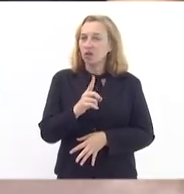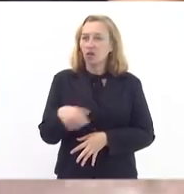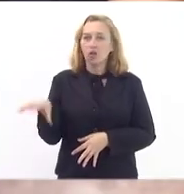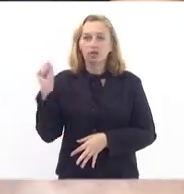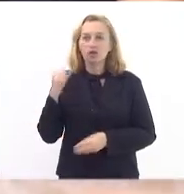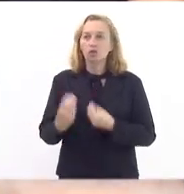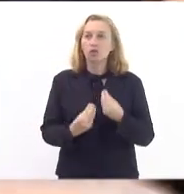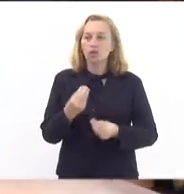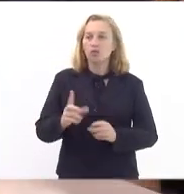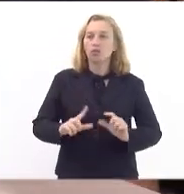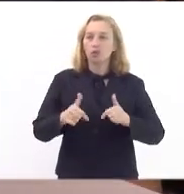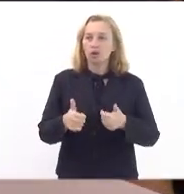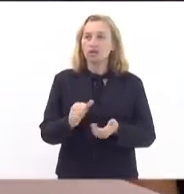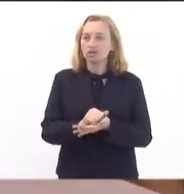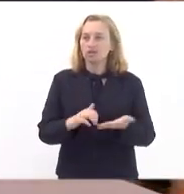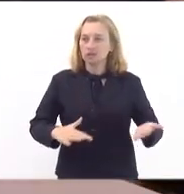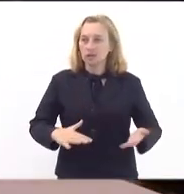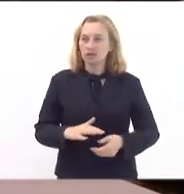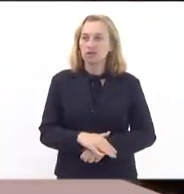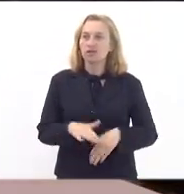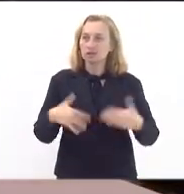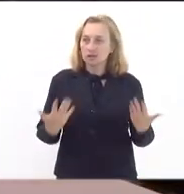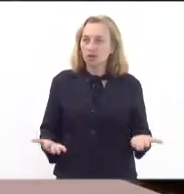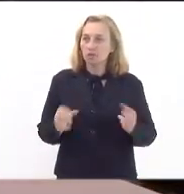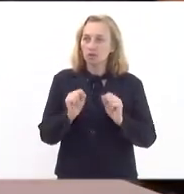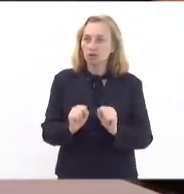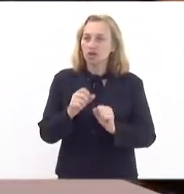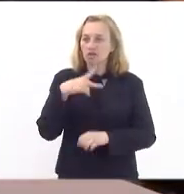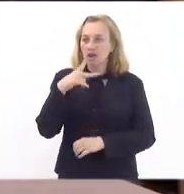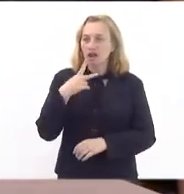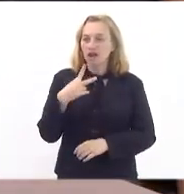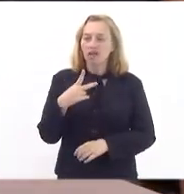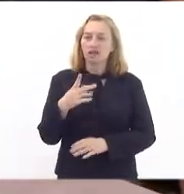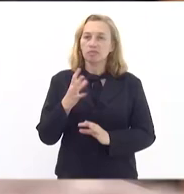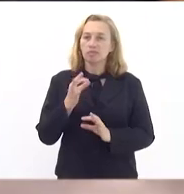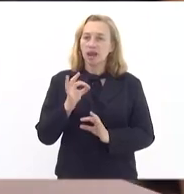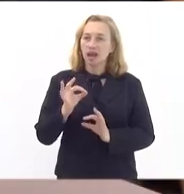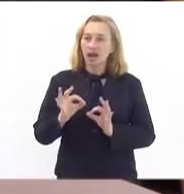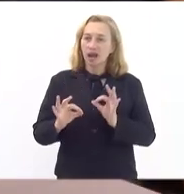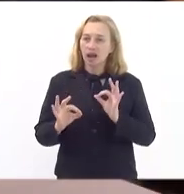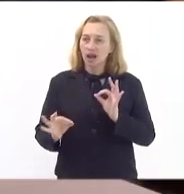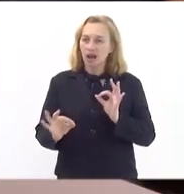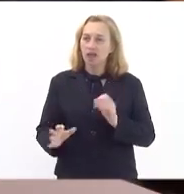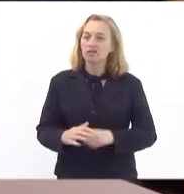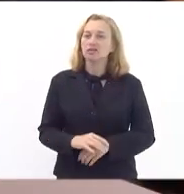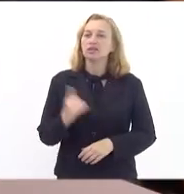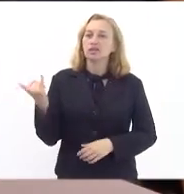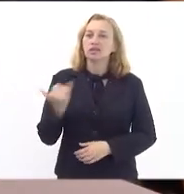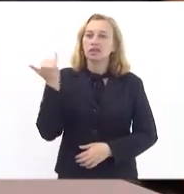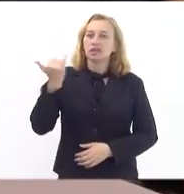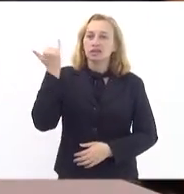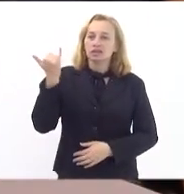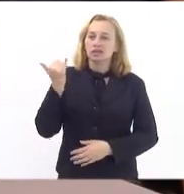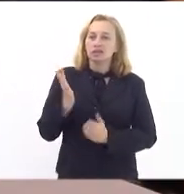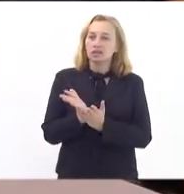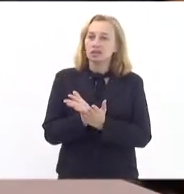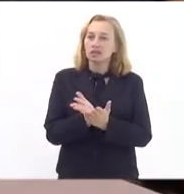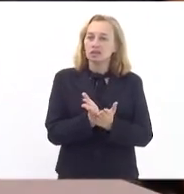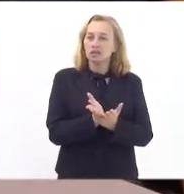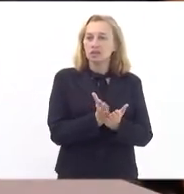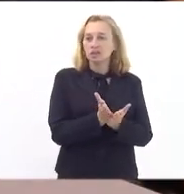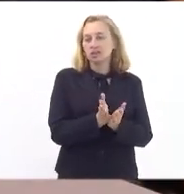como funciona a atividade tão eu poderia falar que durante minutos e minutos sobre a importância da reciclagem